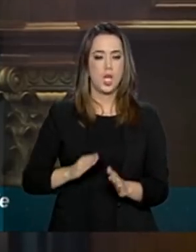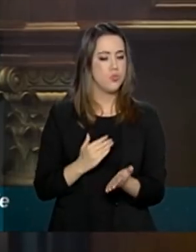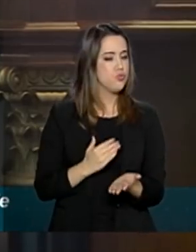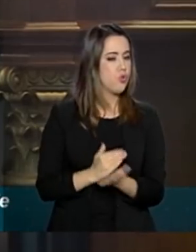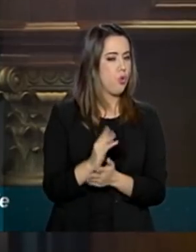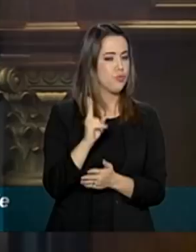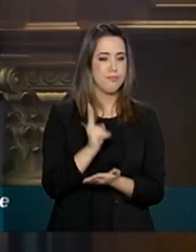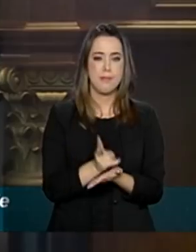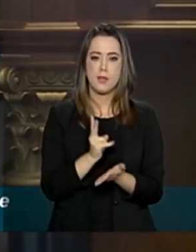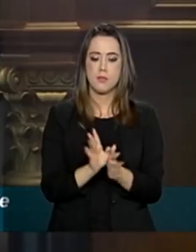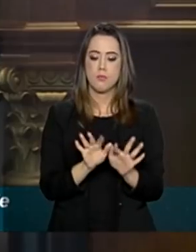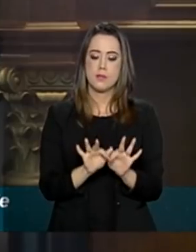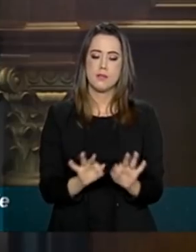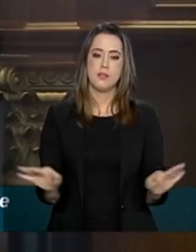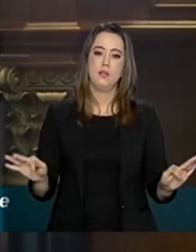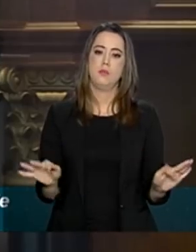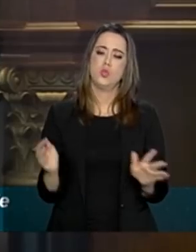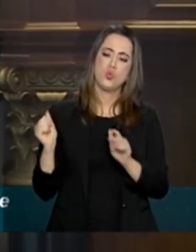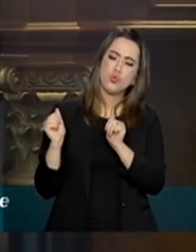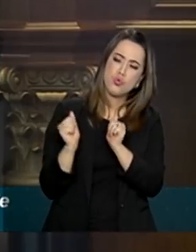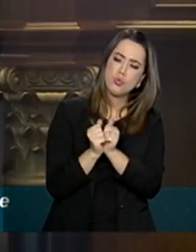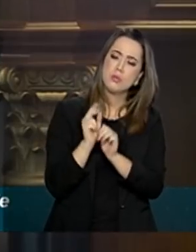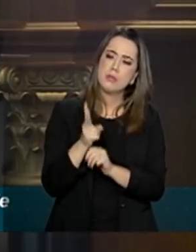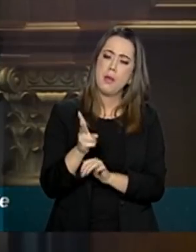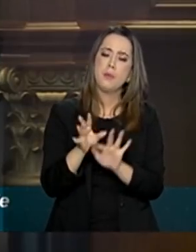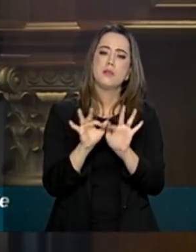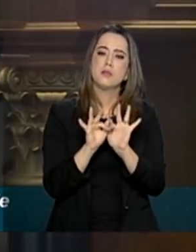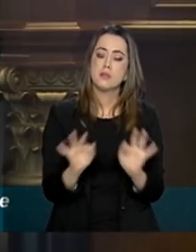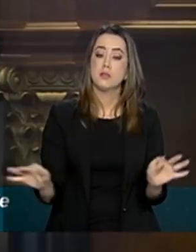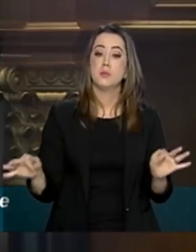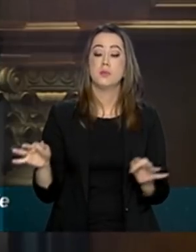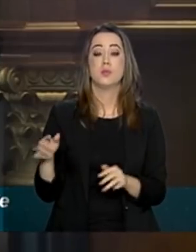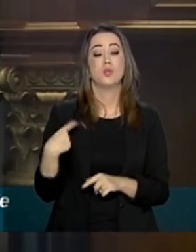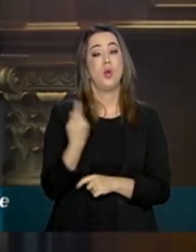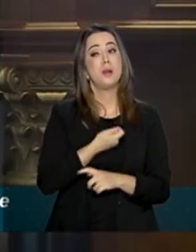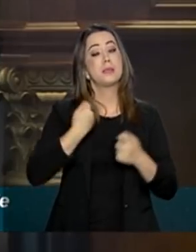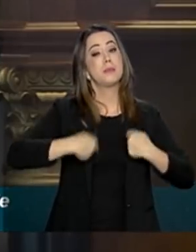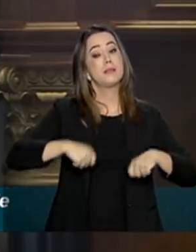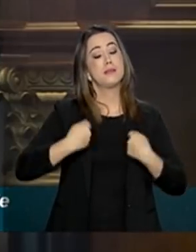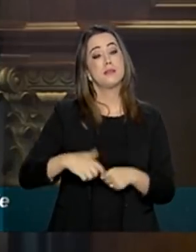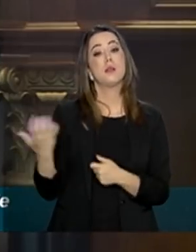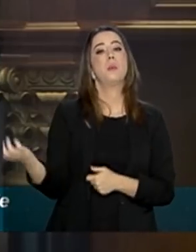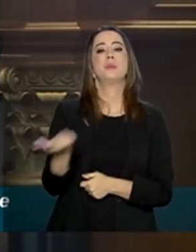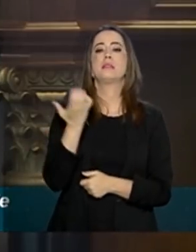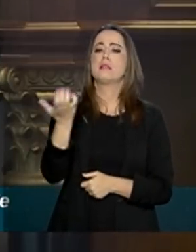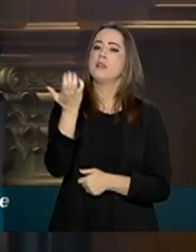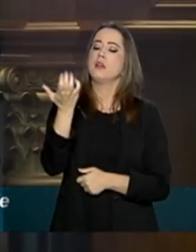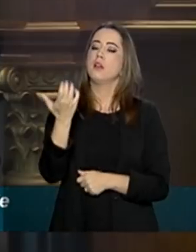lado. Nós precisamos, queremos e estamos